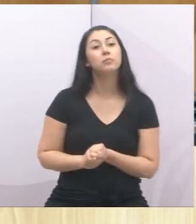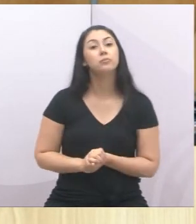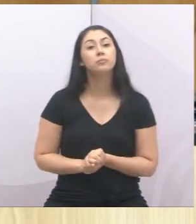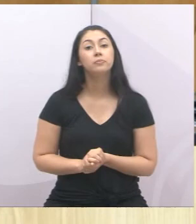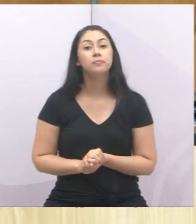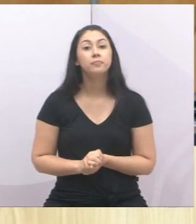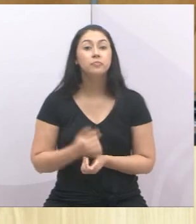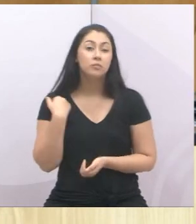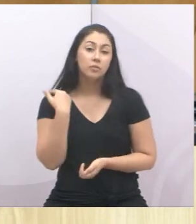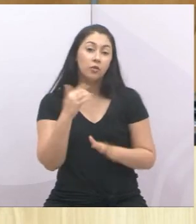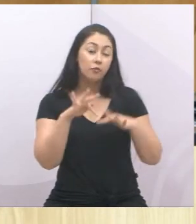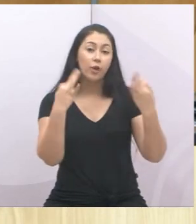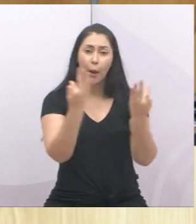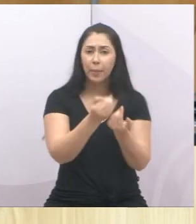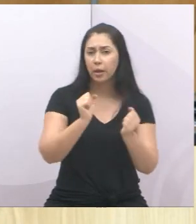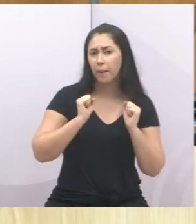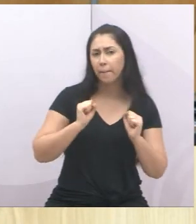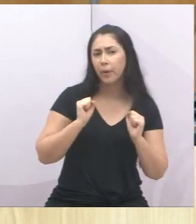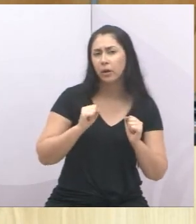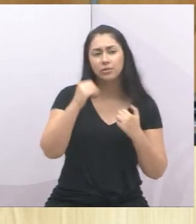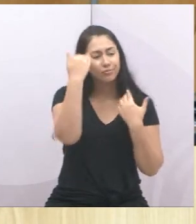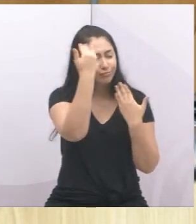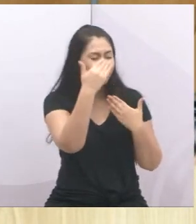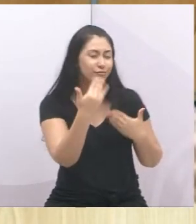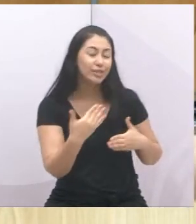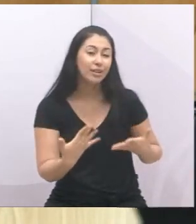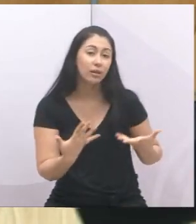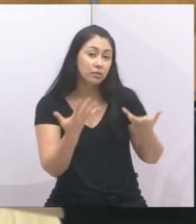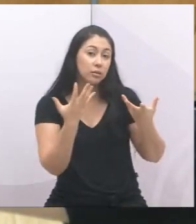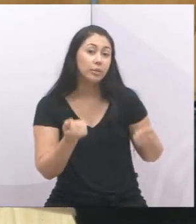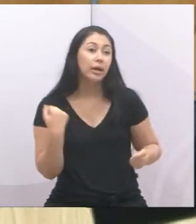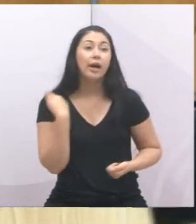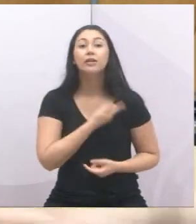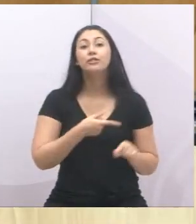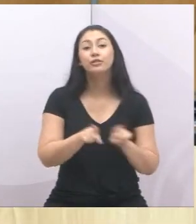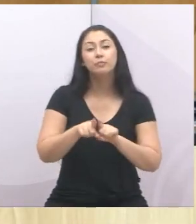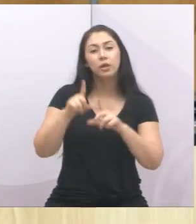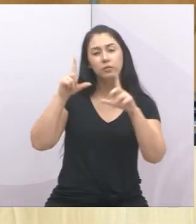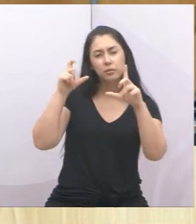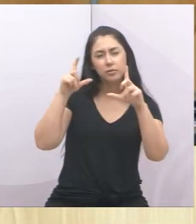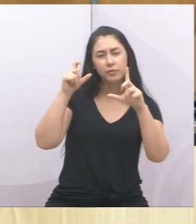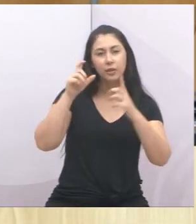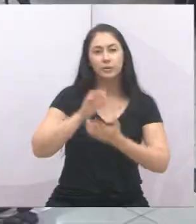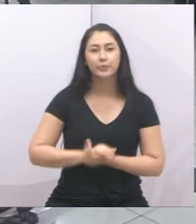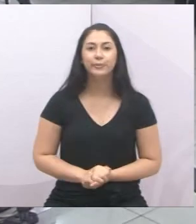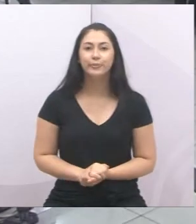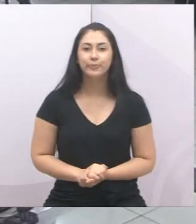que a família possa receber as homenagens e possamos também tirar algumas fotos.